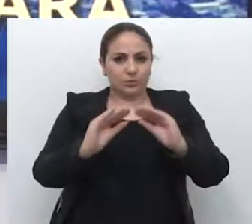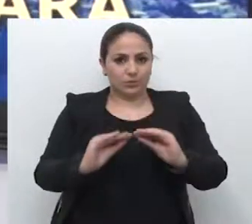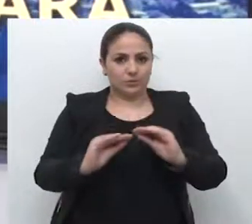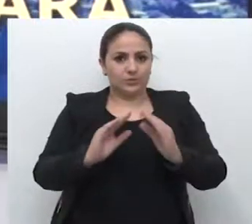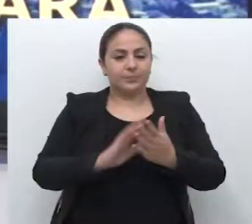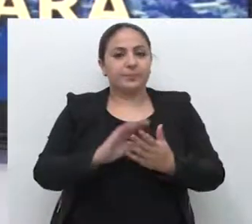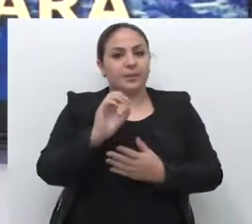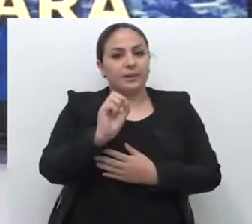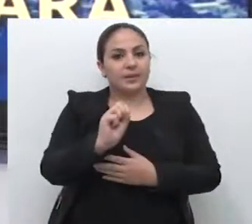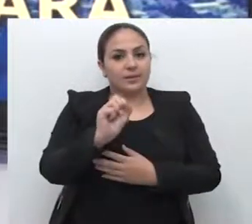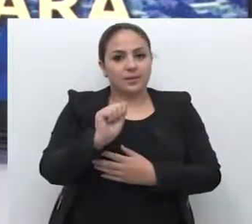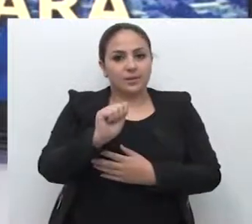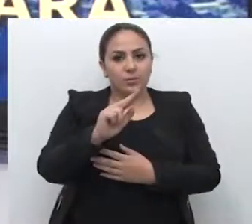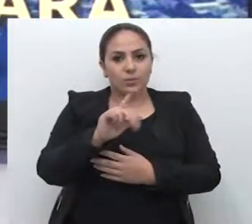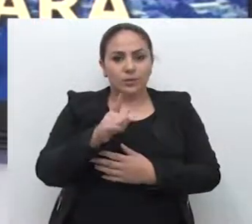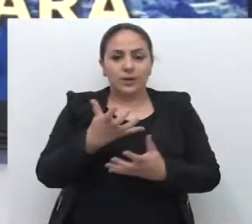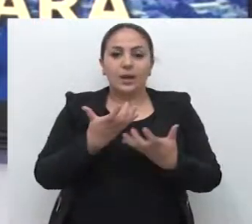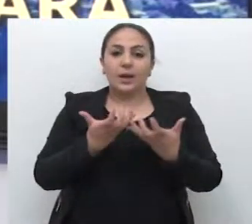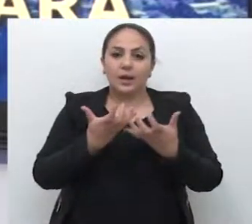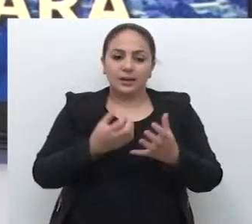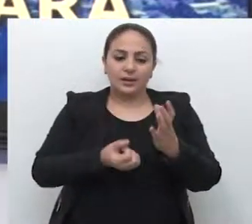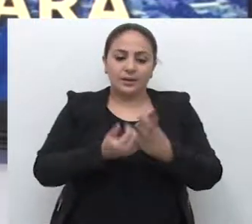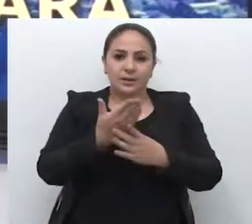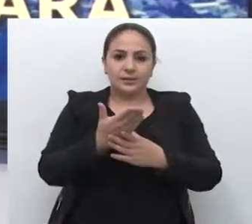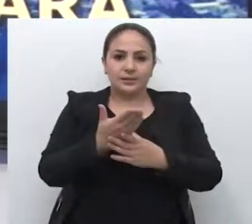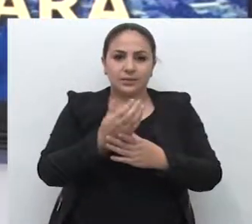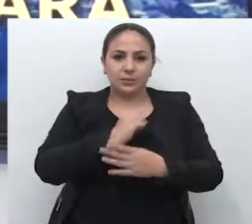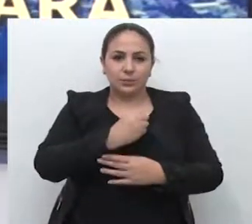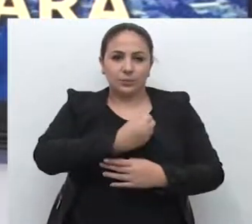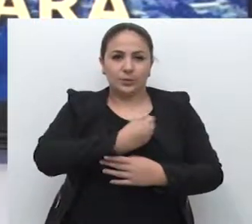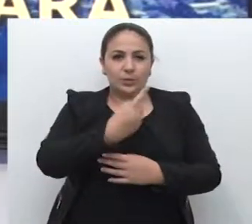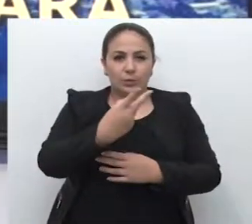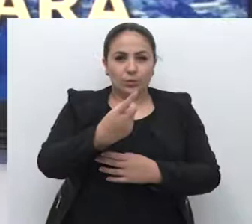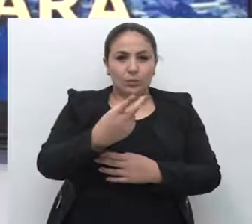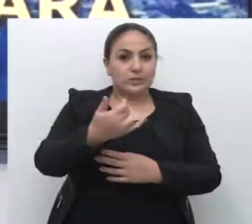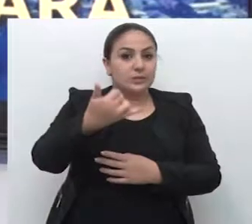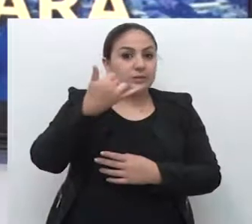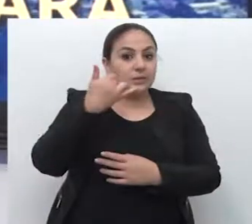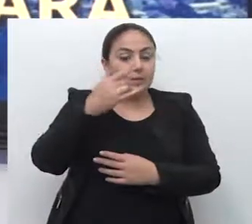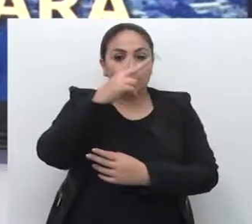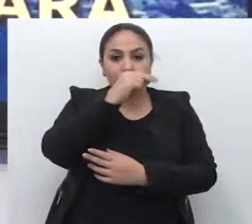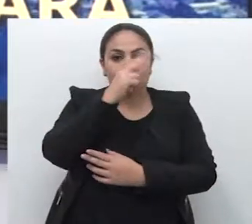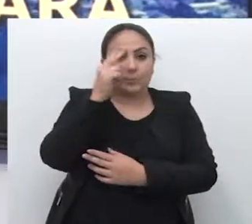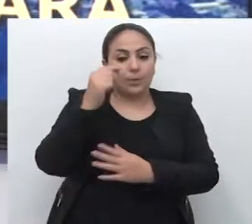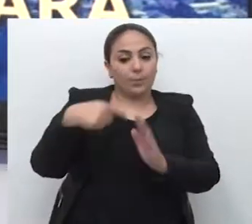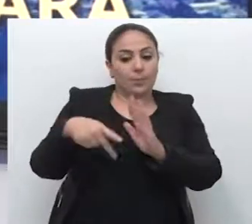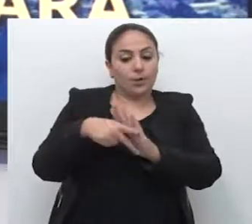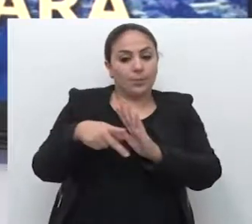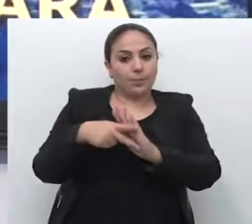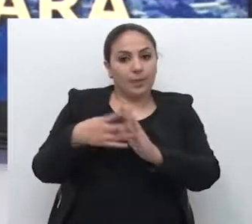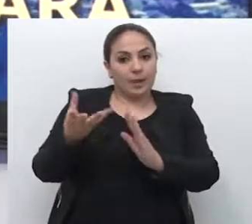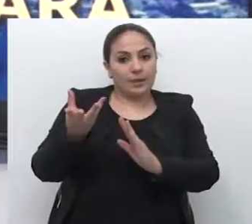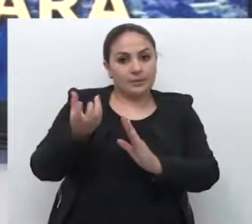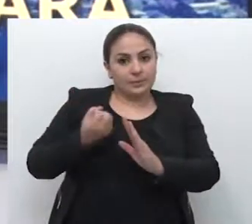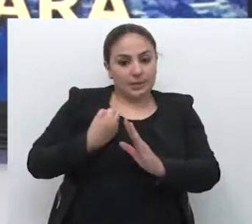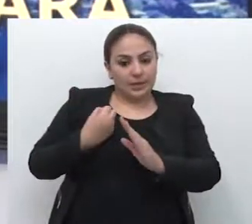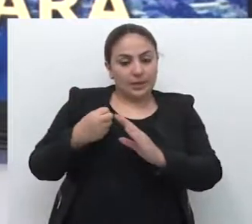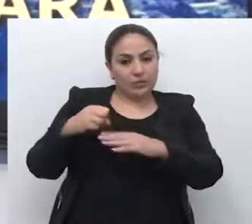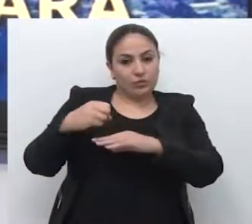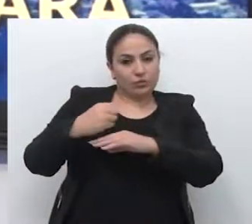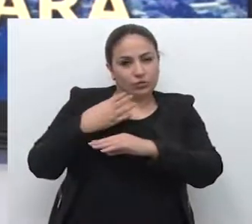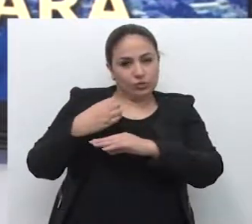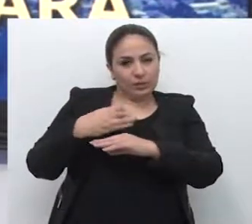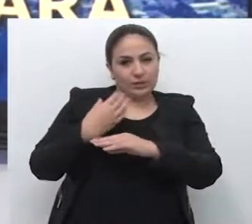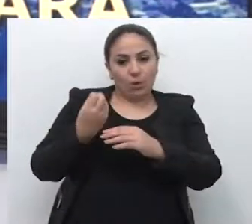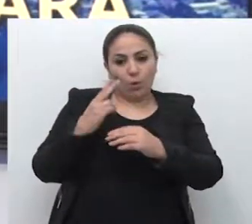Boa noite. Saul Spinelli quer a criação do Disque Idoso Municipal, um canal para receber orientações e